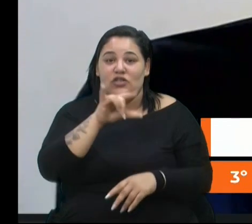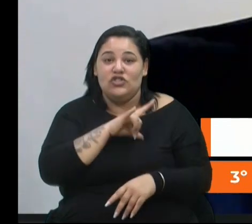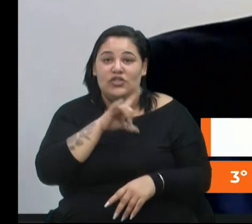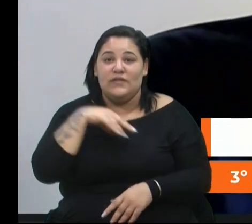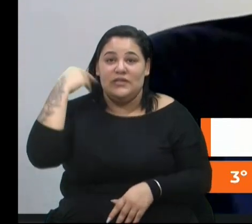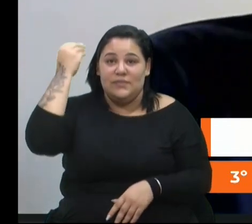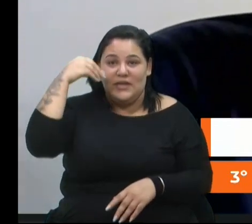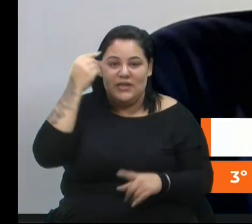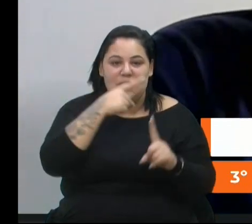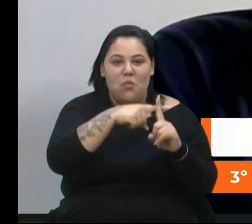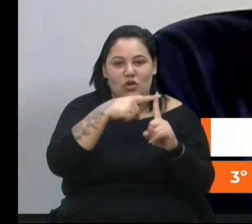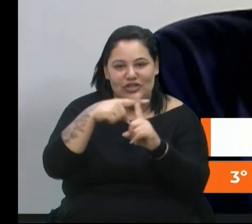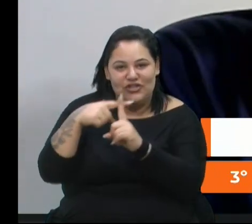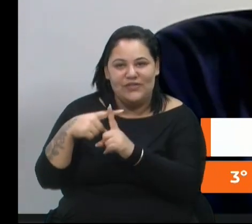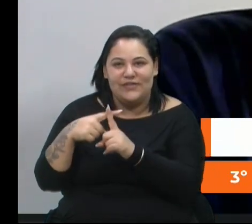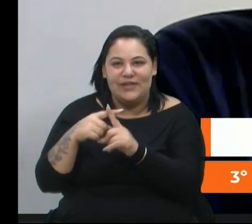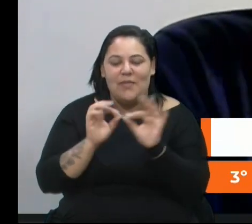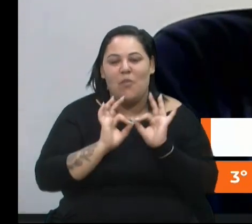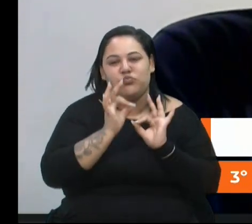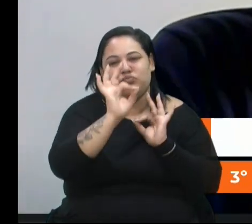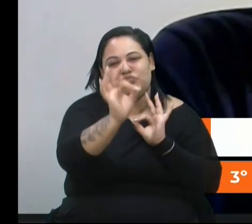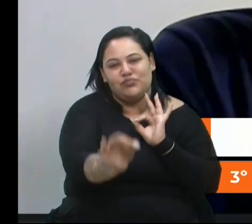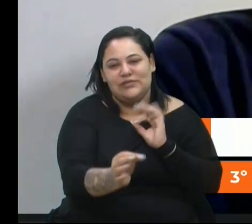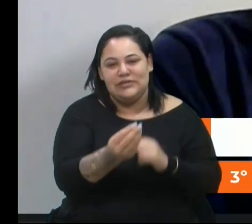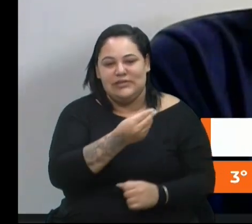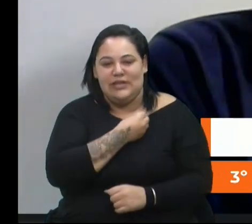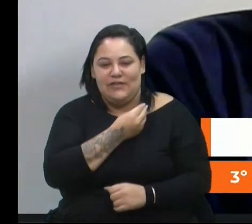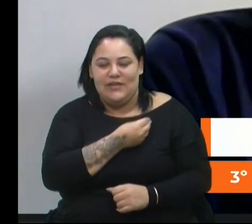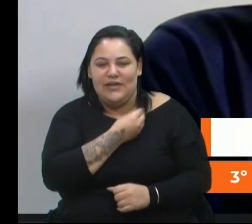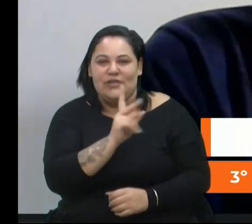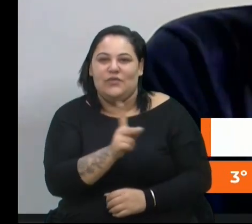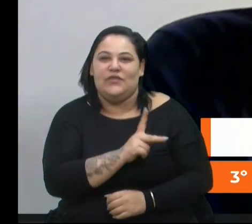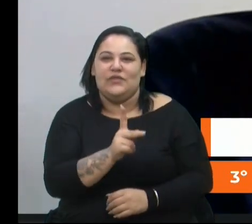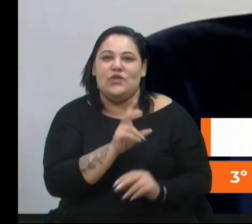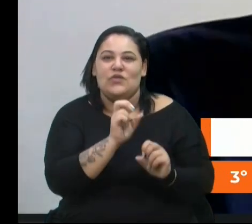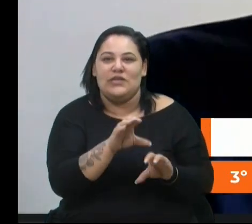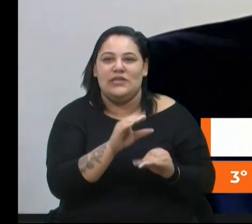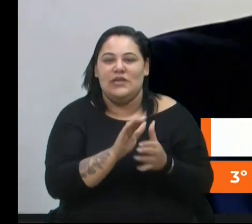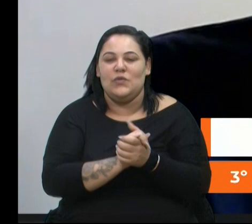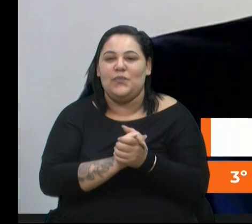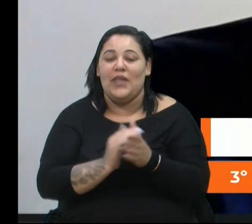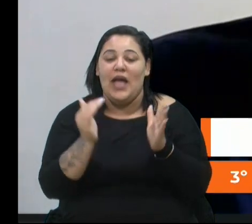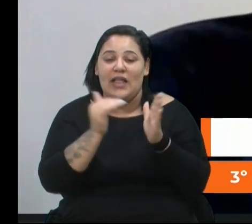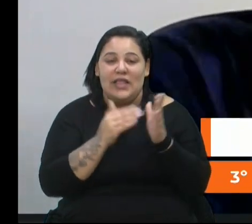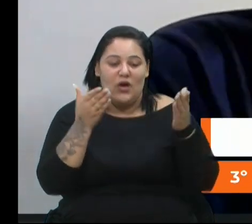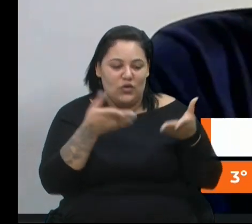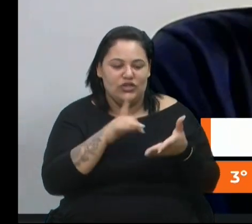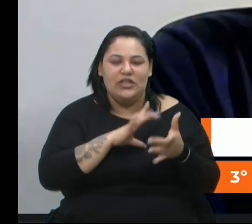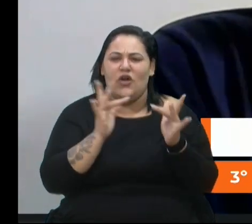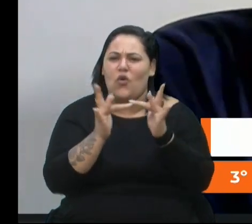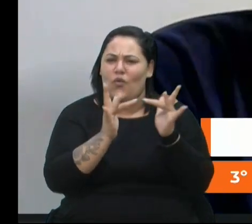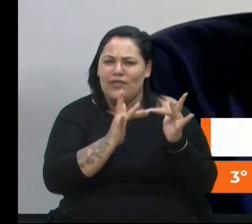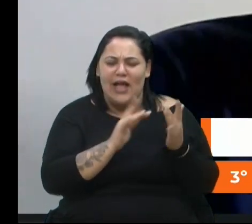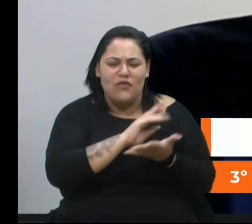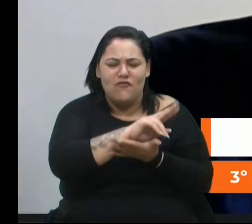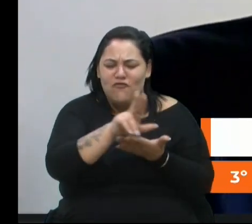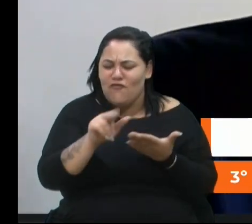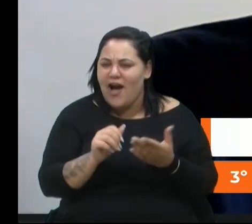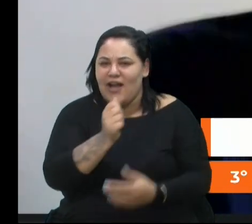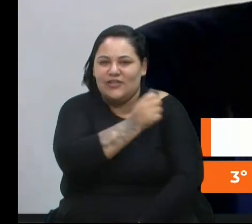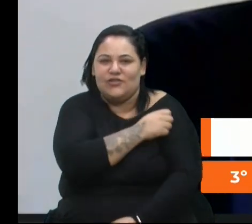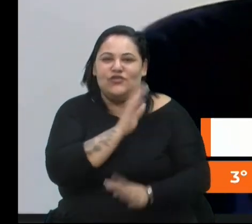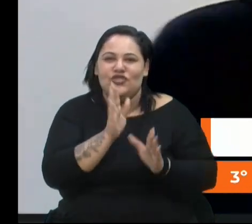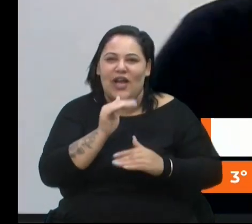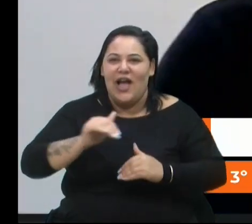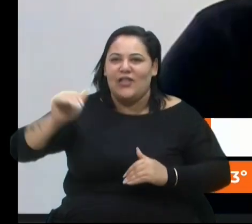positivas ao longo da minha vida de professor no ensino regular. Até hoje tenho contato com vários dos alunos que hoje já são